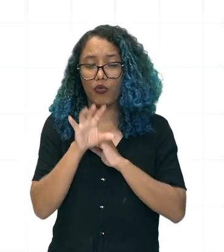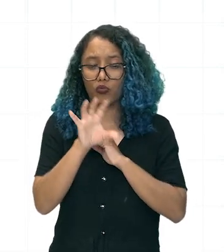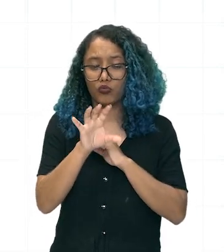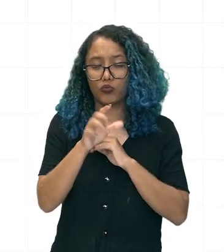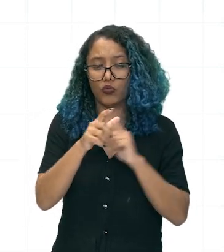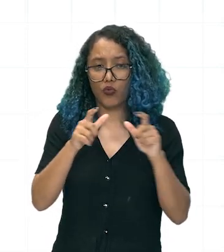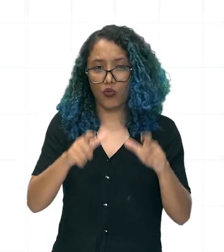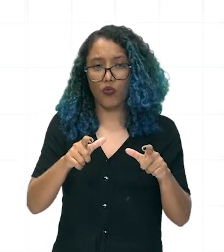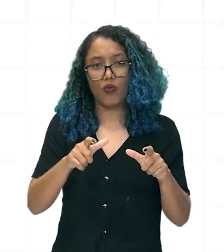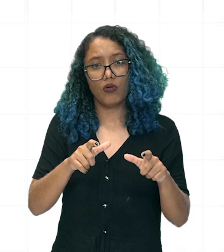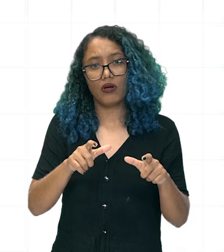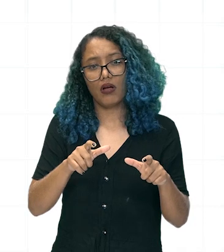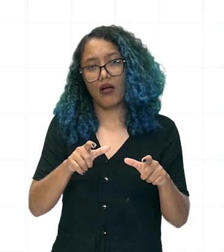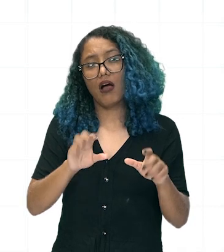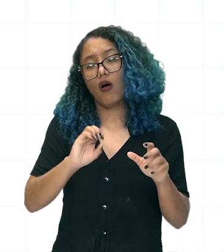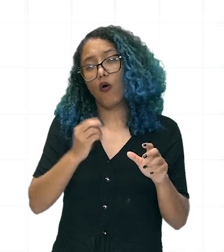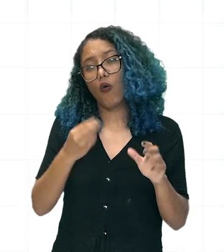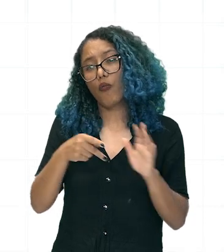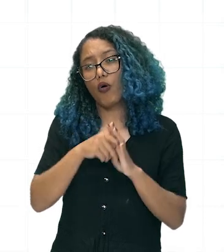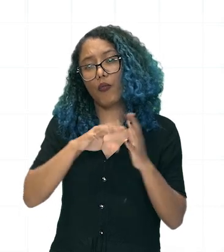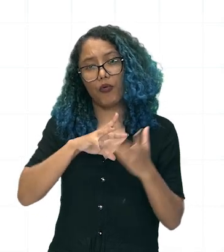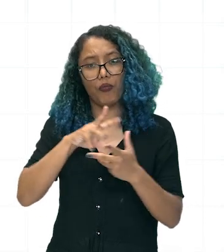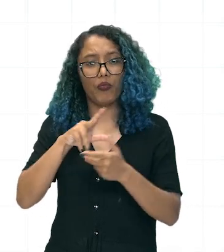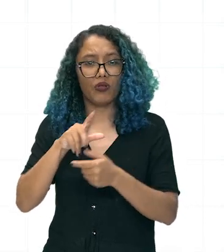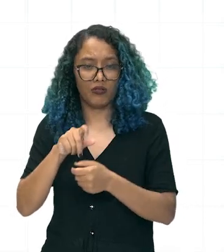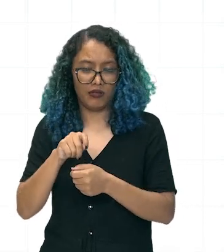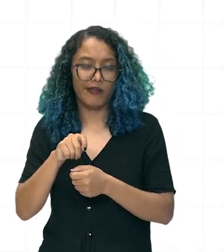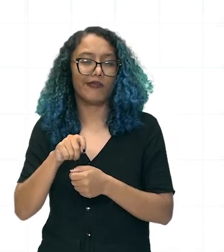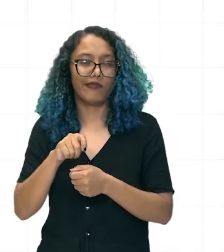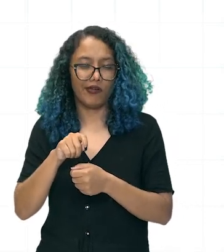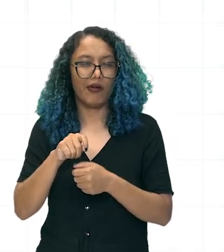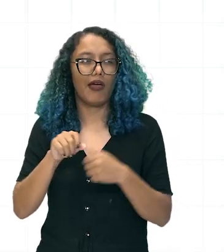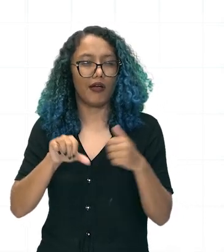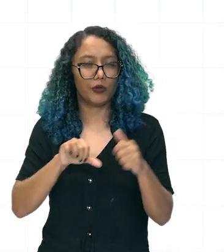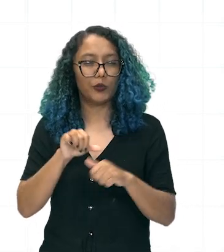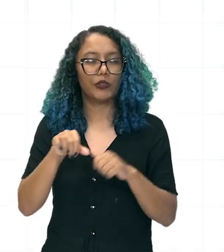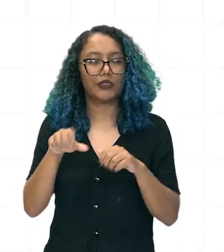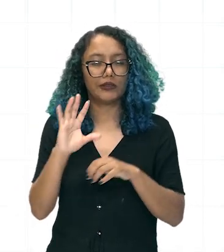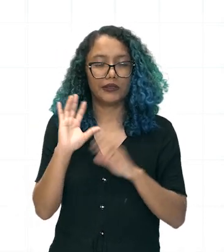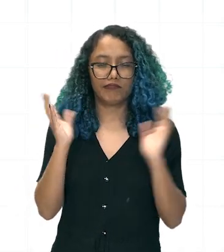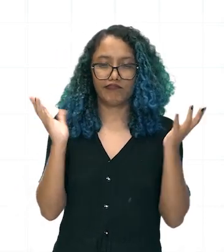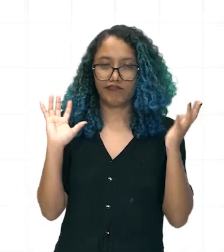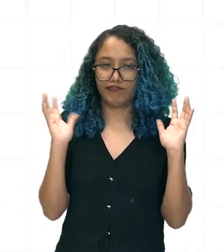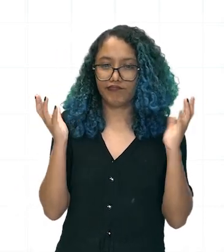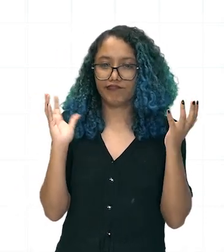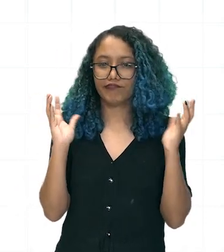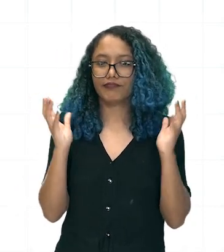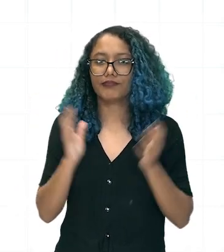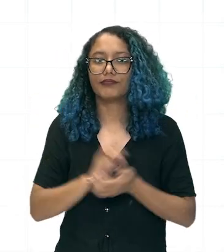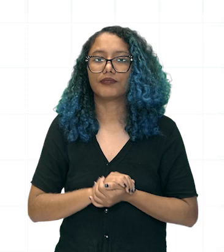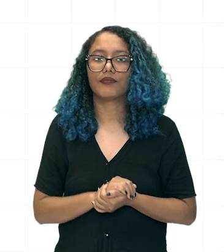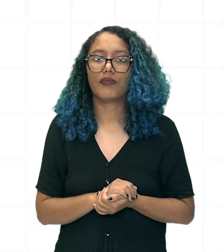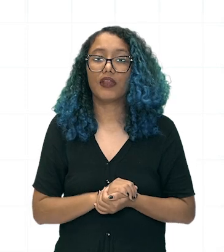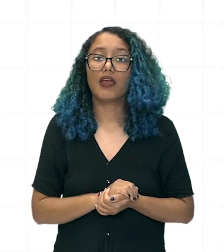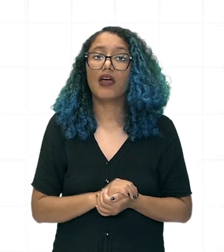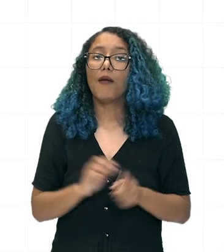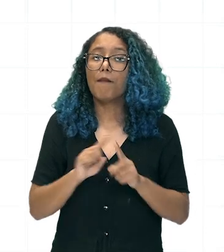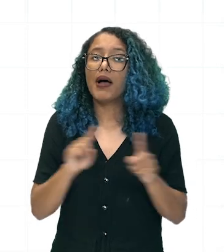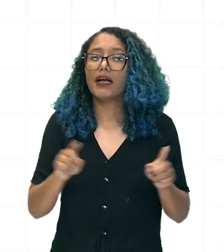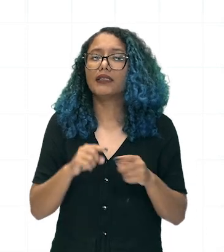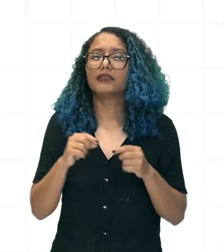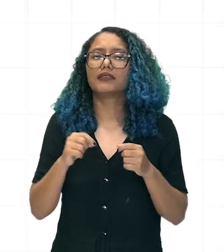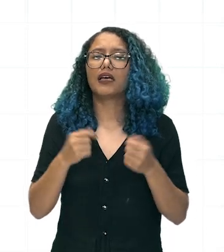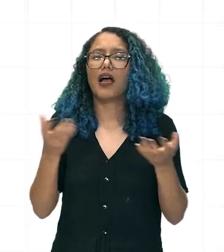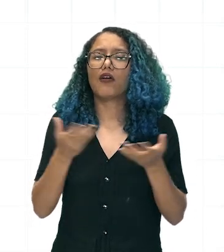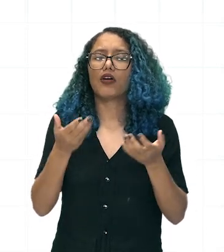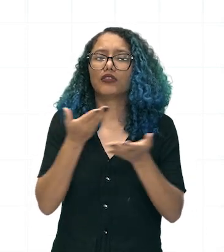região ou até mesmo do planeta. E o que nós vamos conversar aqui é o quanto que essas alterações estão